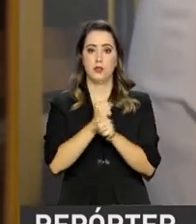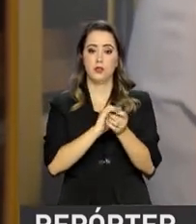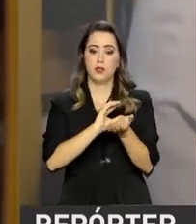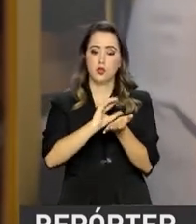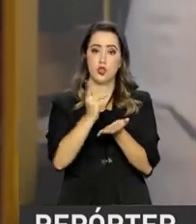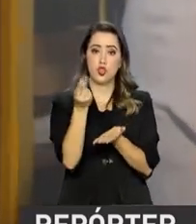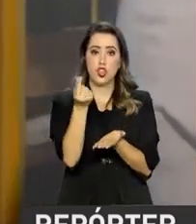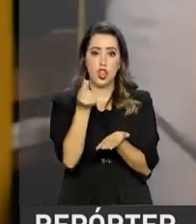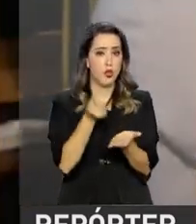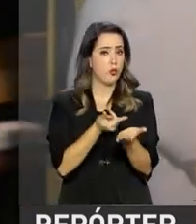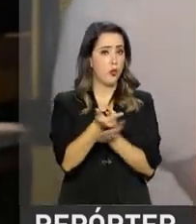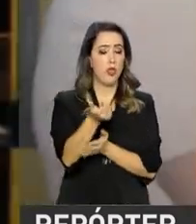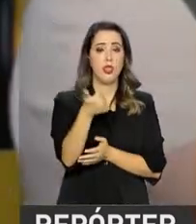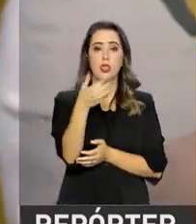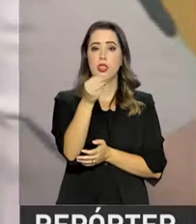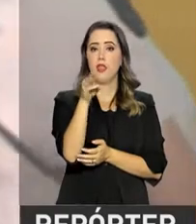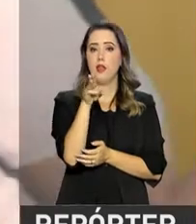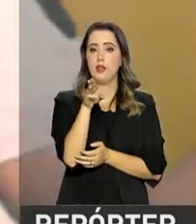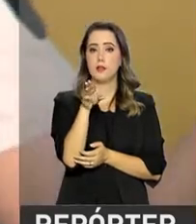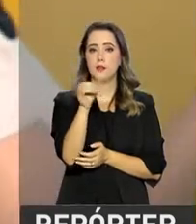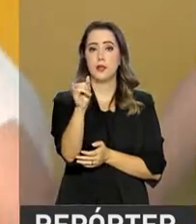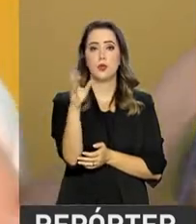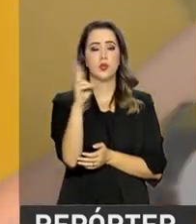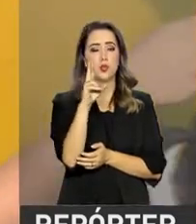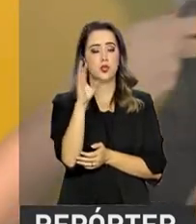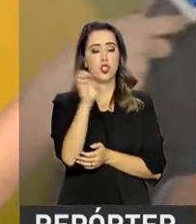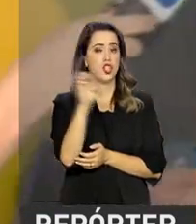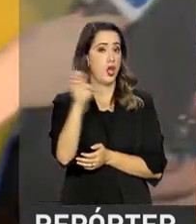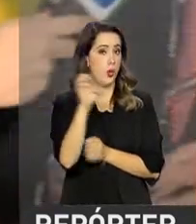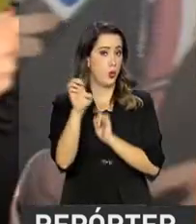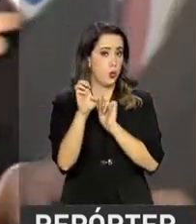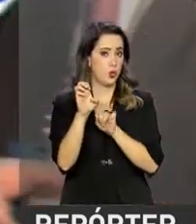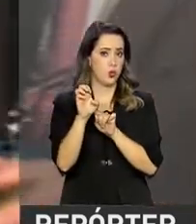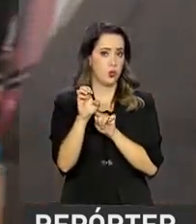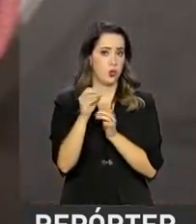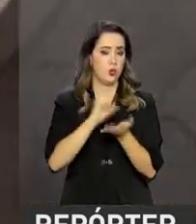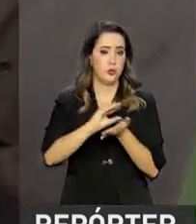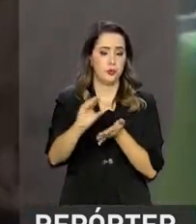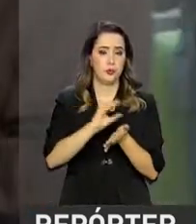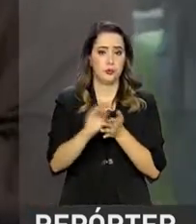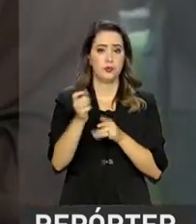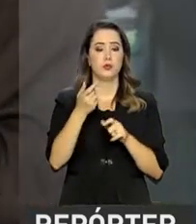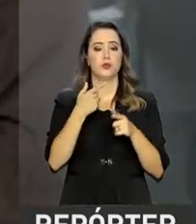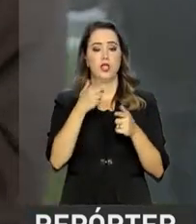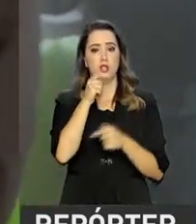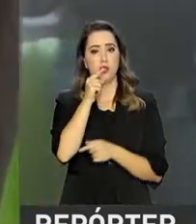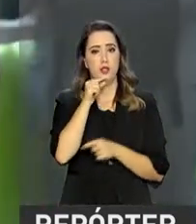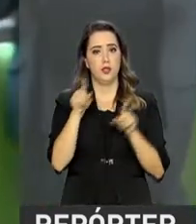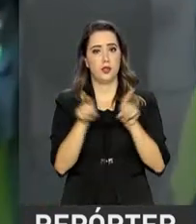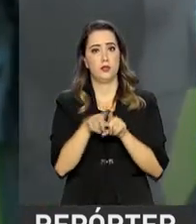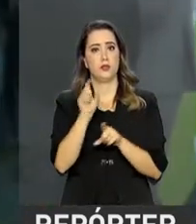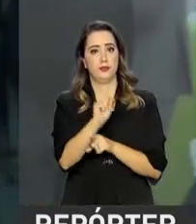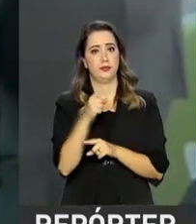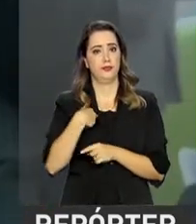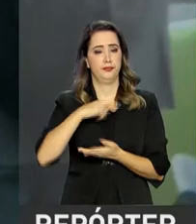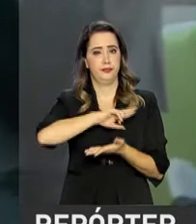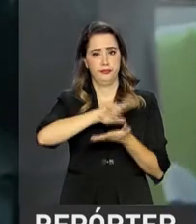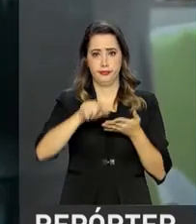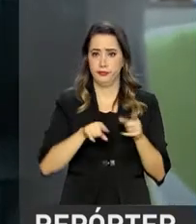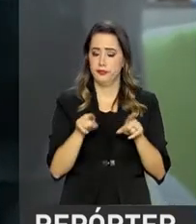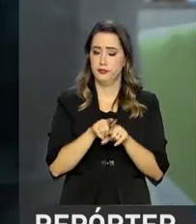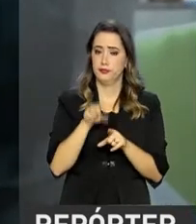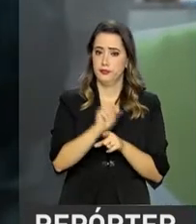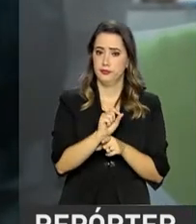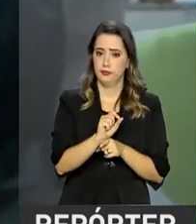euros no chamado ciclo urbano da água ou seja é a recolha e tratamento de efluentes jogos e também o próprio